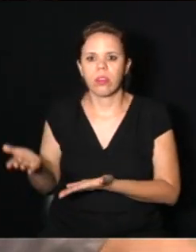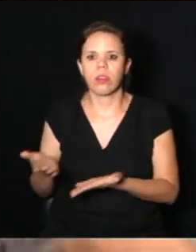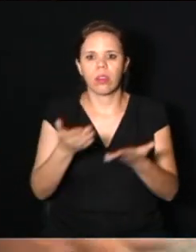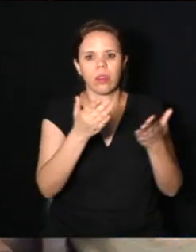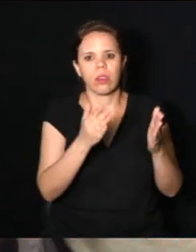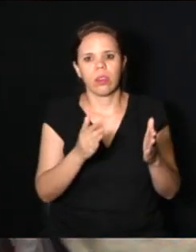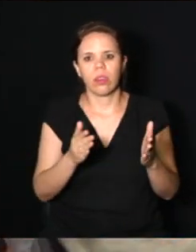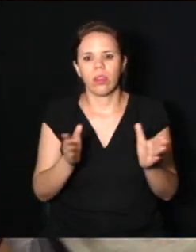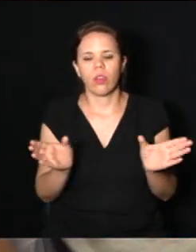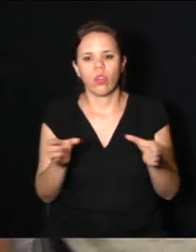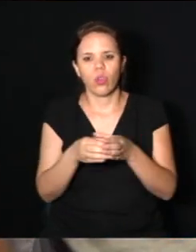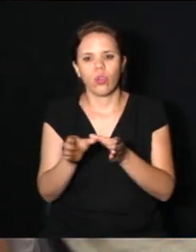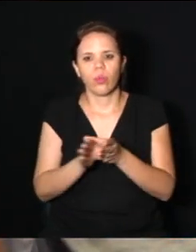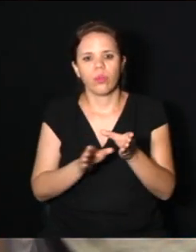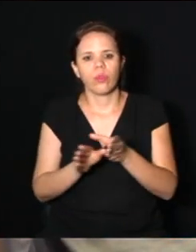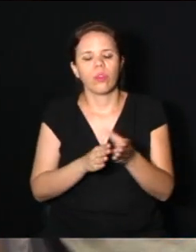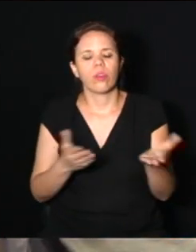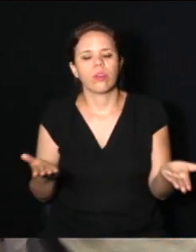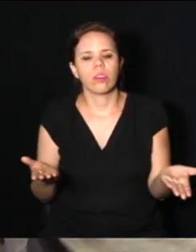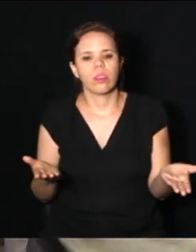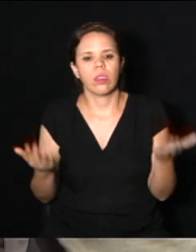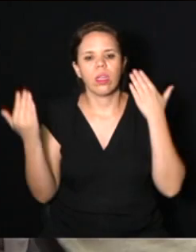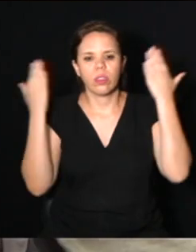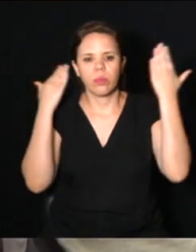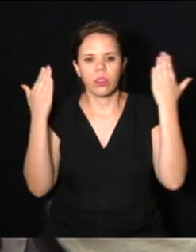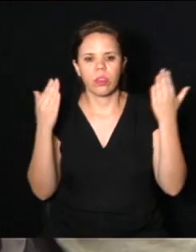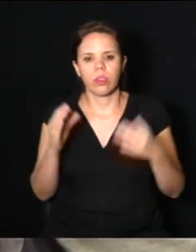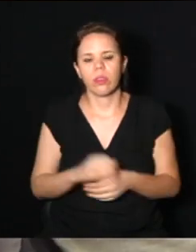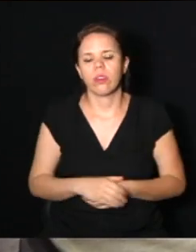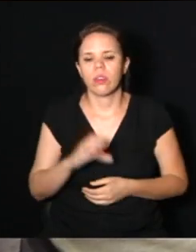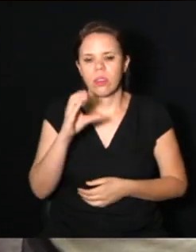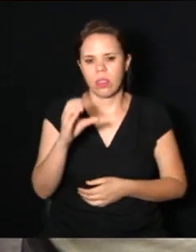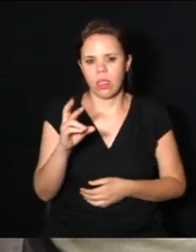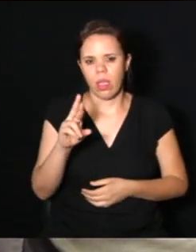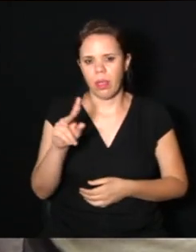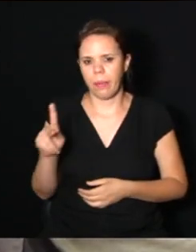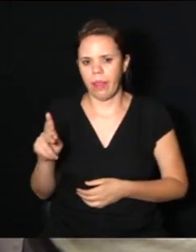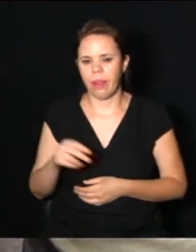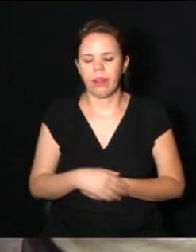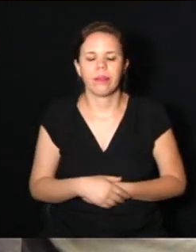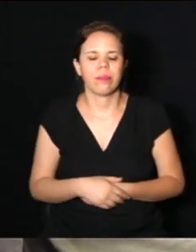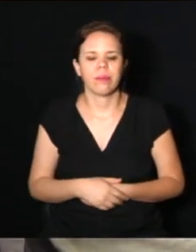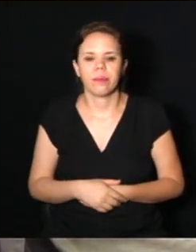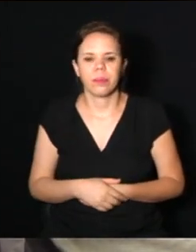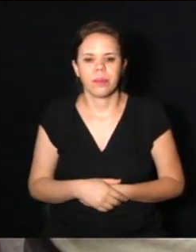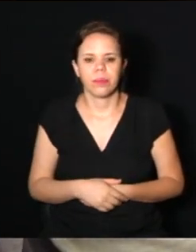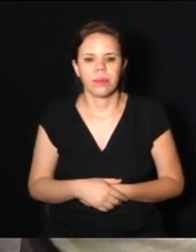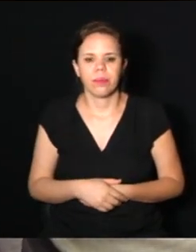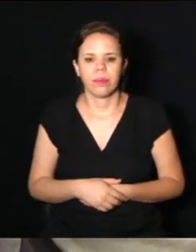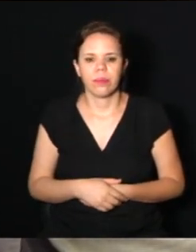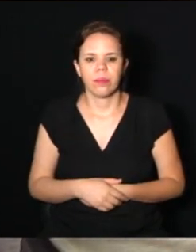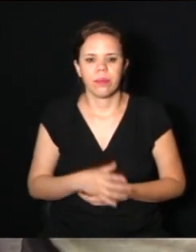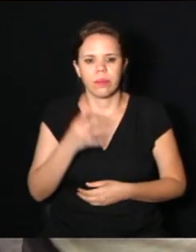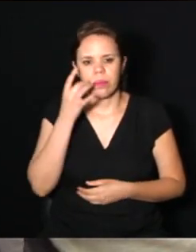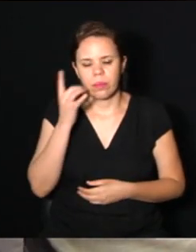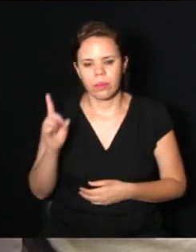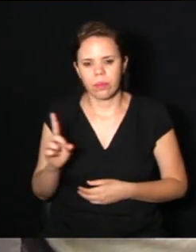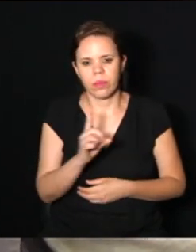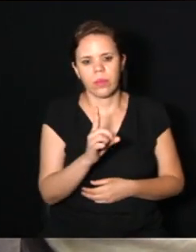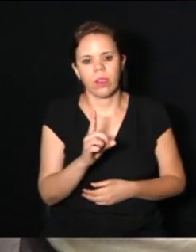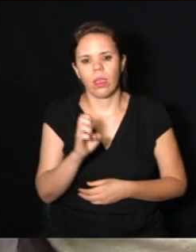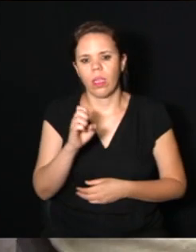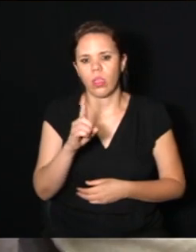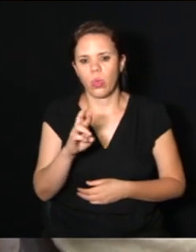demanda do Conselho, o Conselho Regional, né, na pessoa do Eduardo e do Rodrigo. Acho que